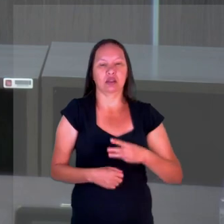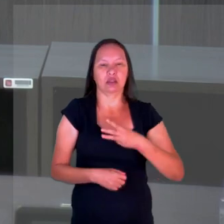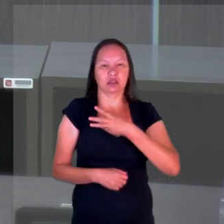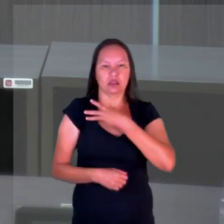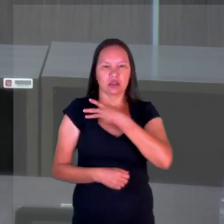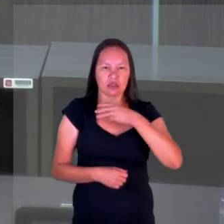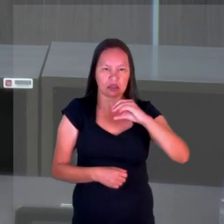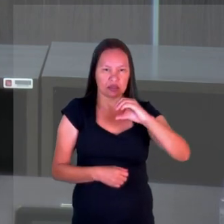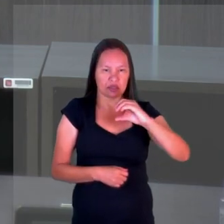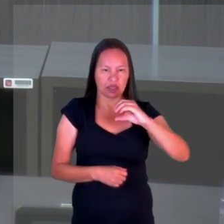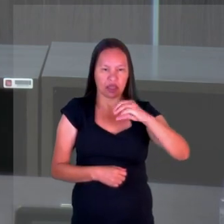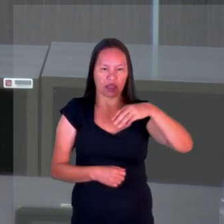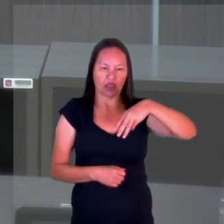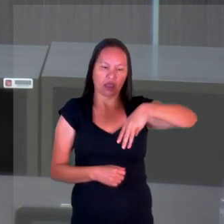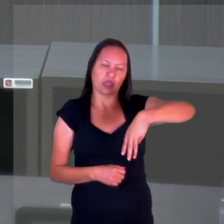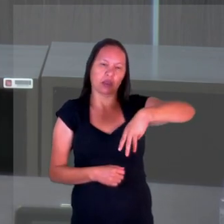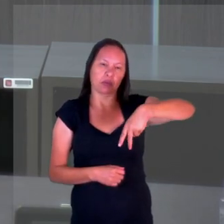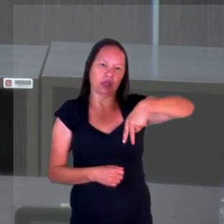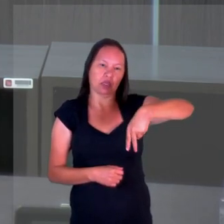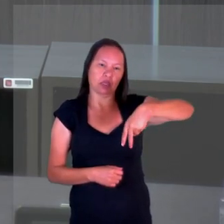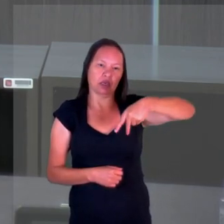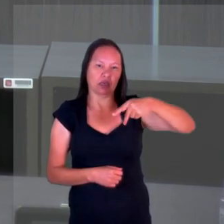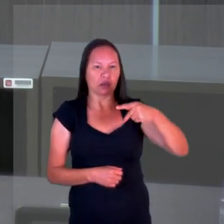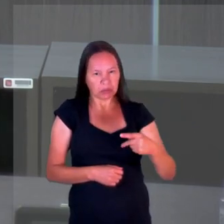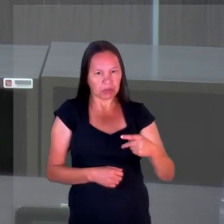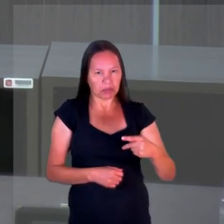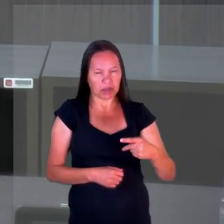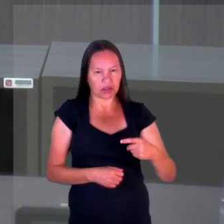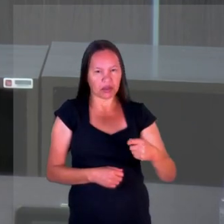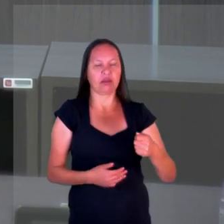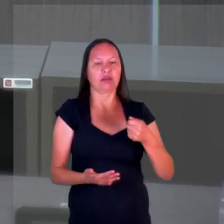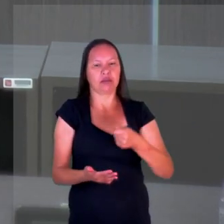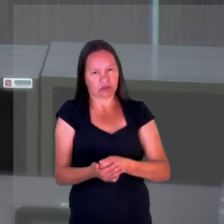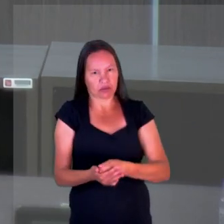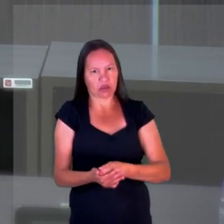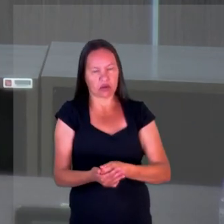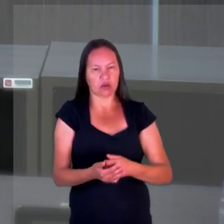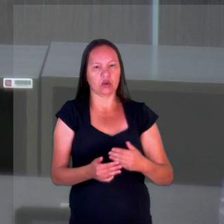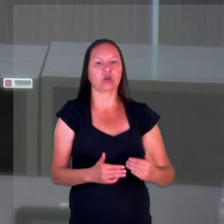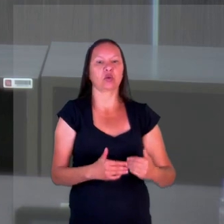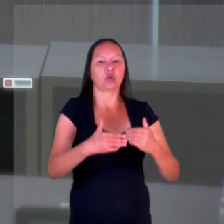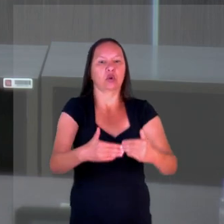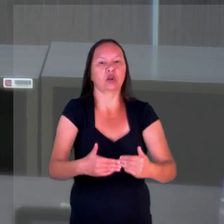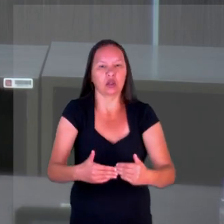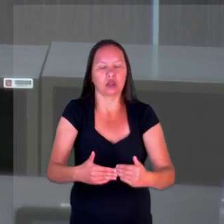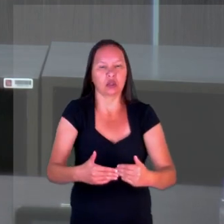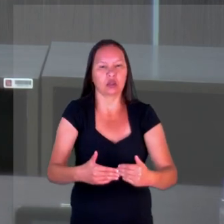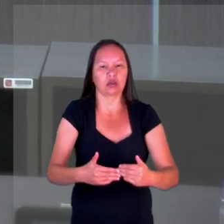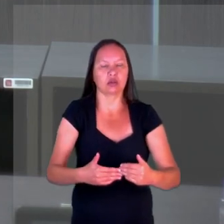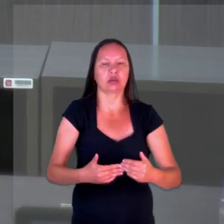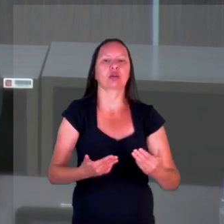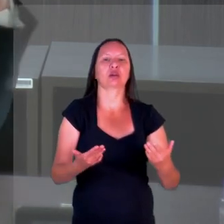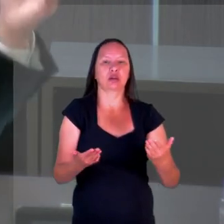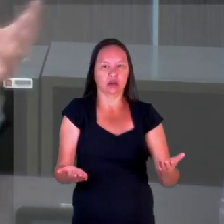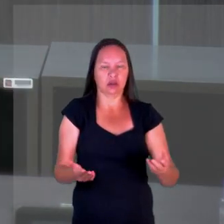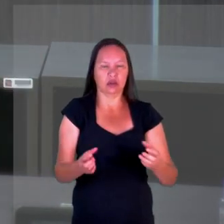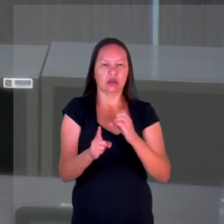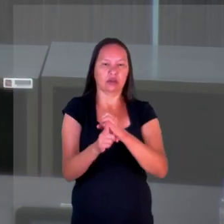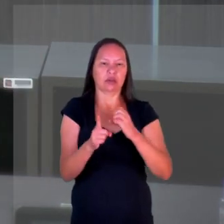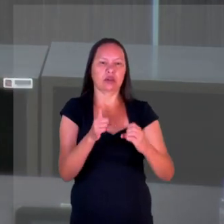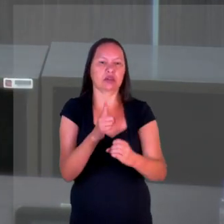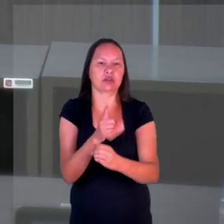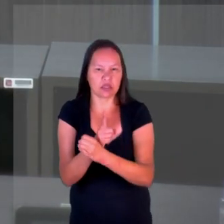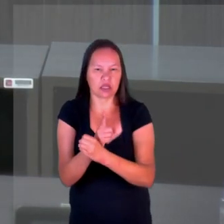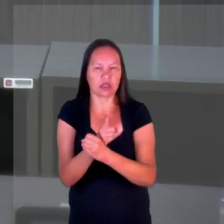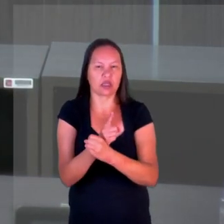está não só cumprindo uma agenda positiva Mas também se colocando eh a disposição da sociedade como